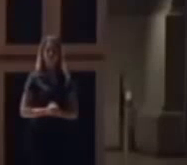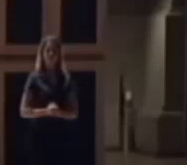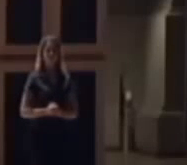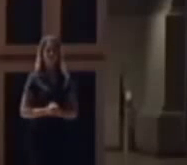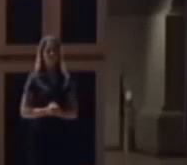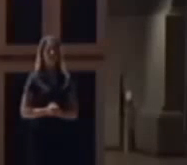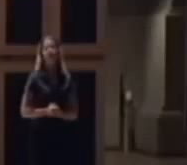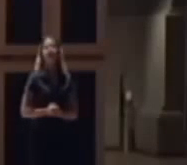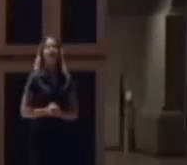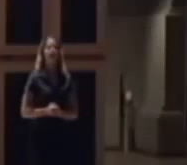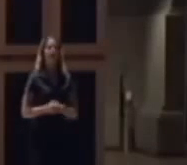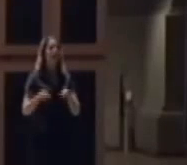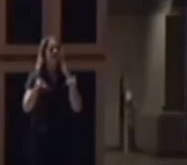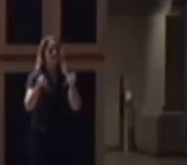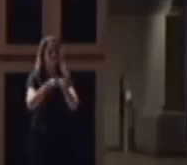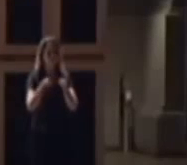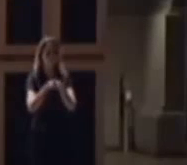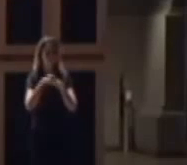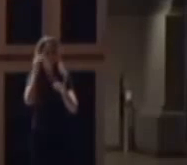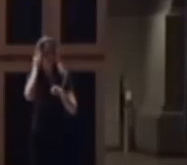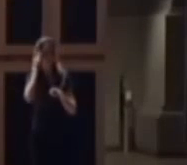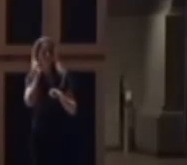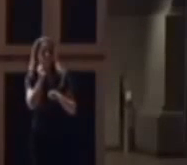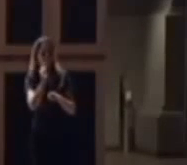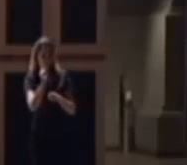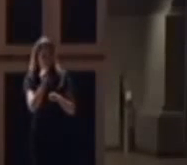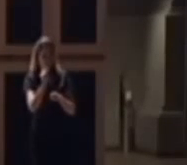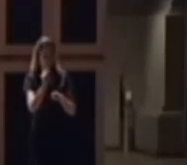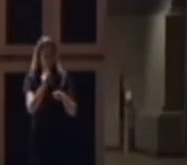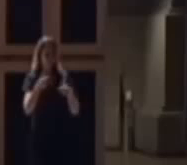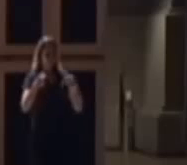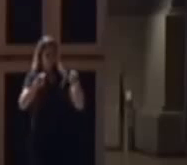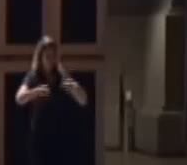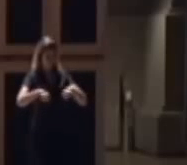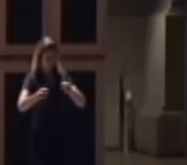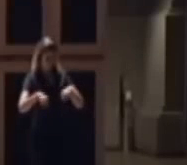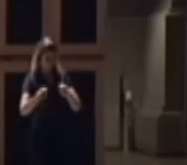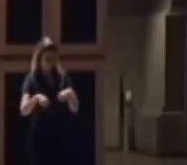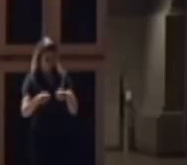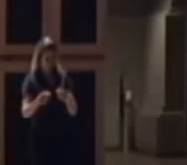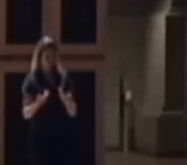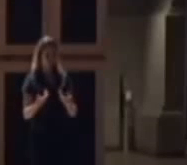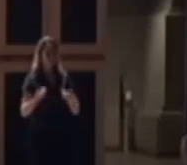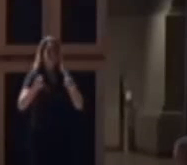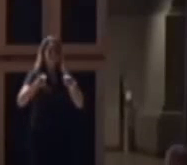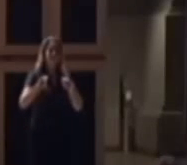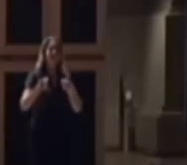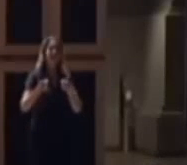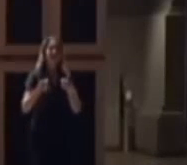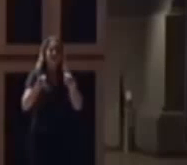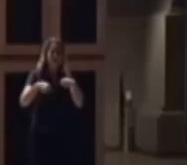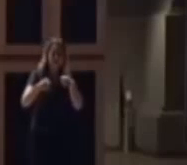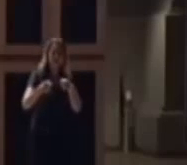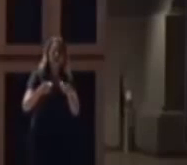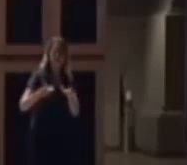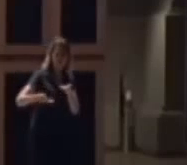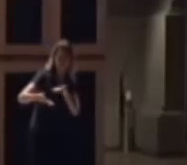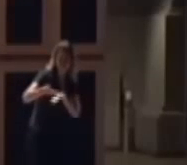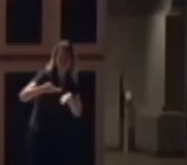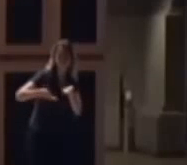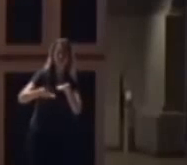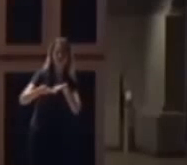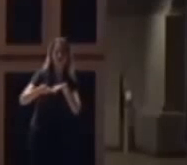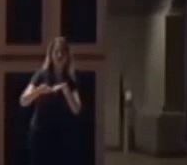Também entendemos que essa necessidade, como eu disse, de atender a diversidade gera uma outra demanda, que é